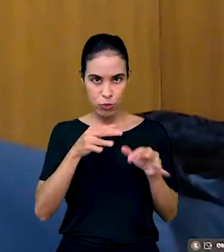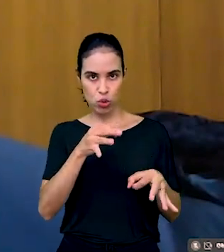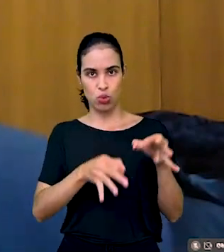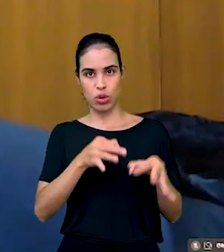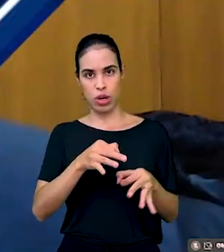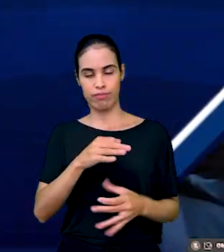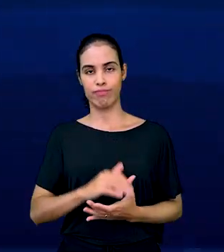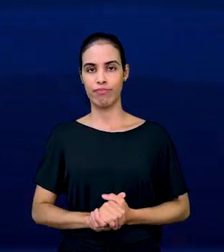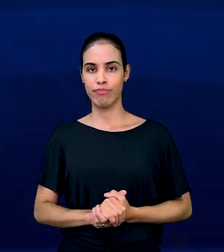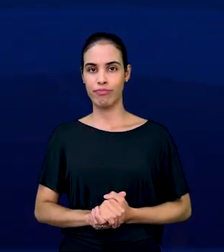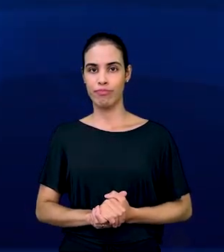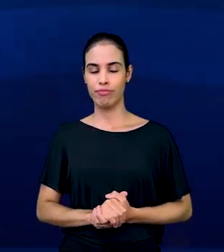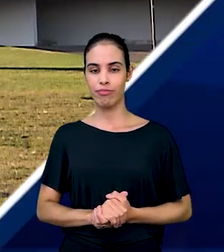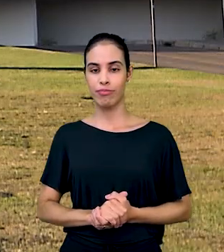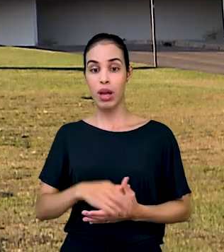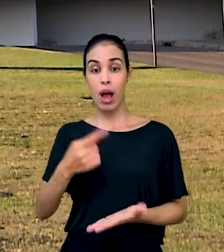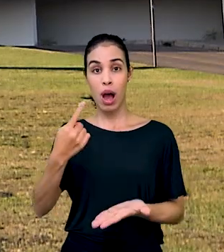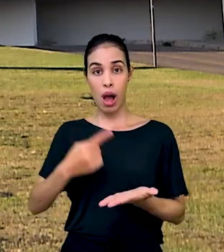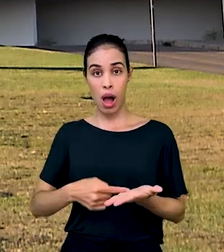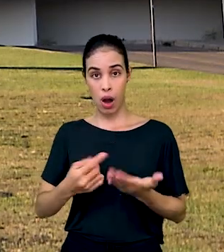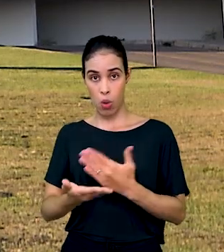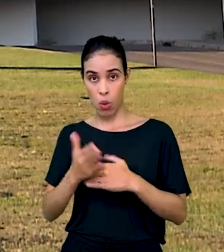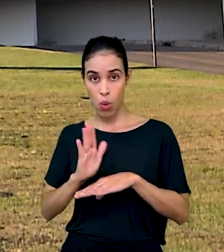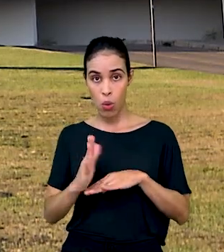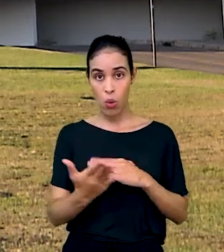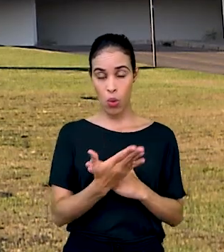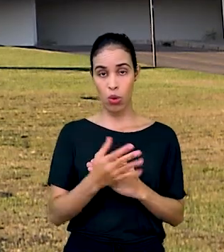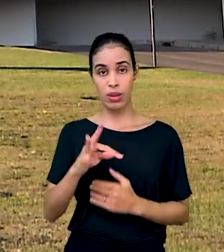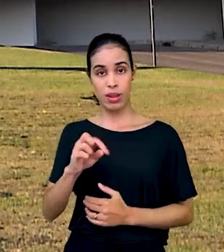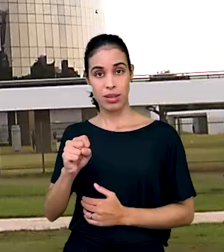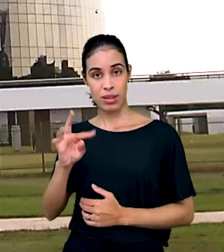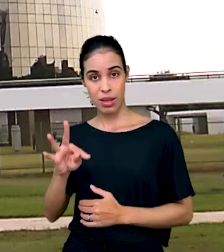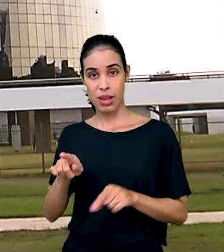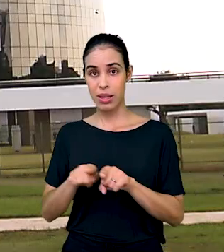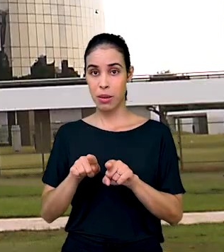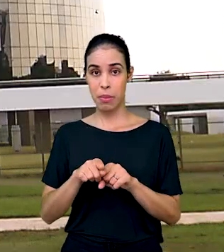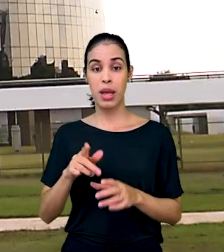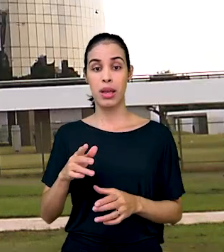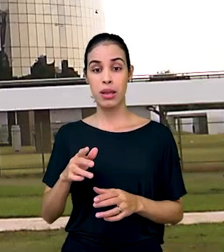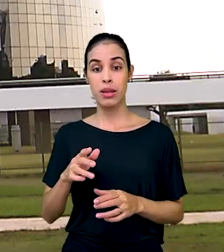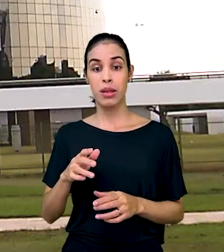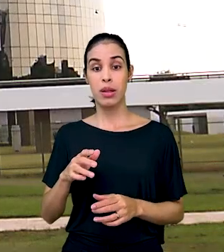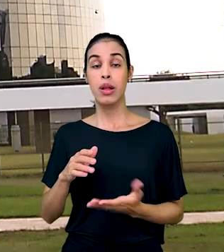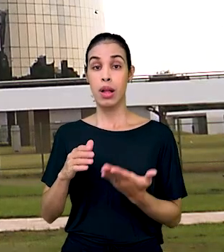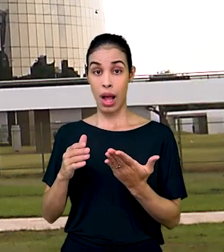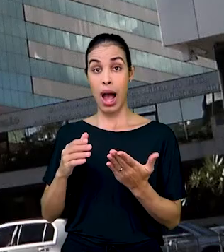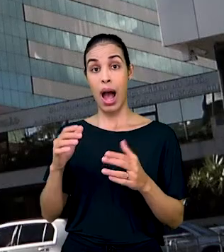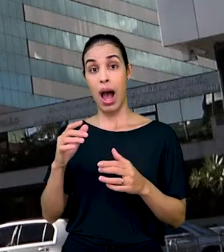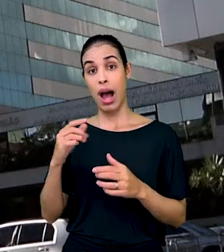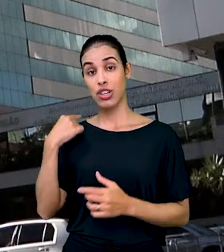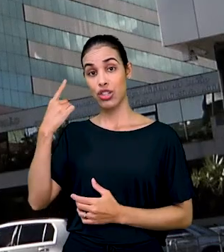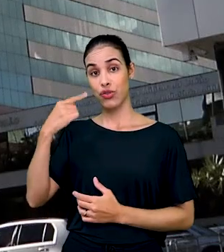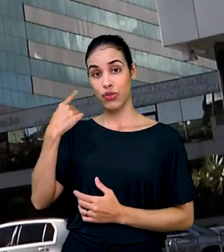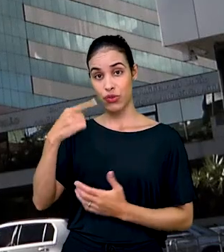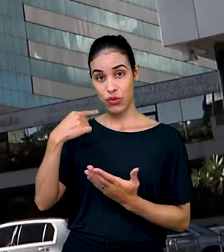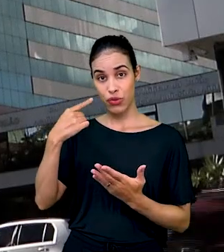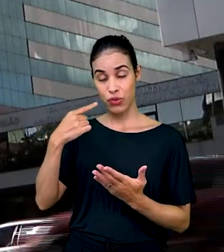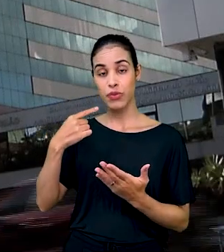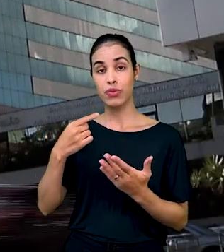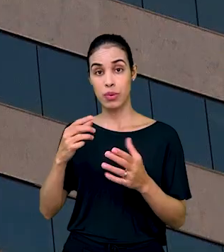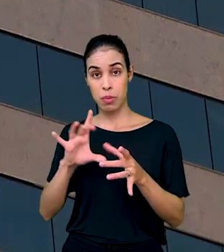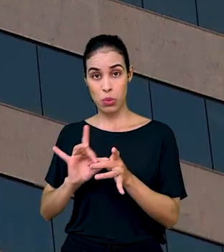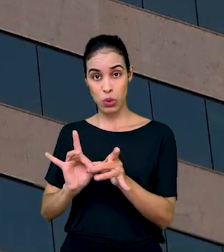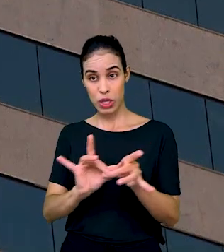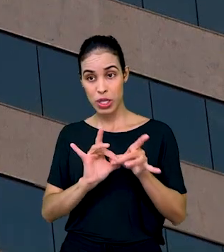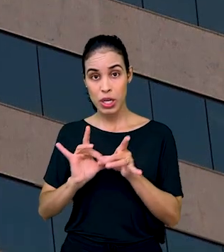execução. Um acordo de cooperação entre o TST, a Procuradoria-Geral da República e a Advocacia-Geral da